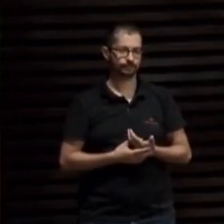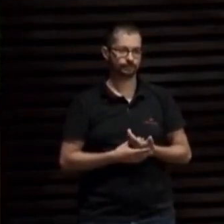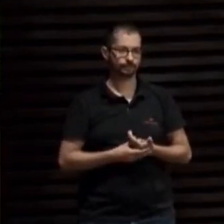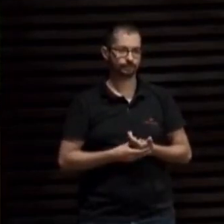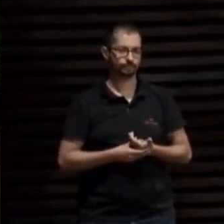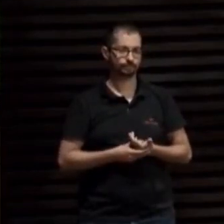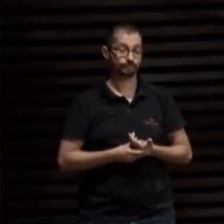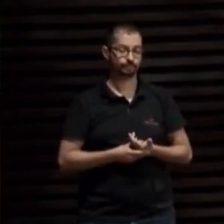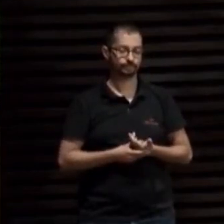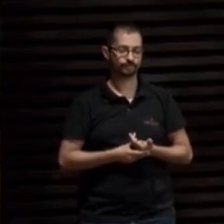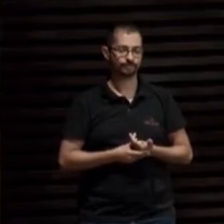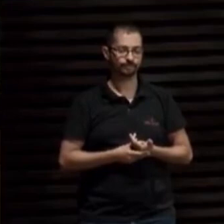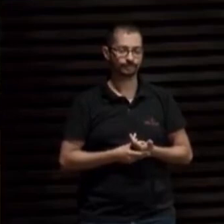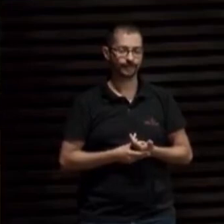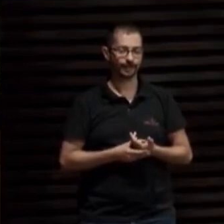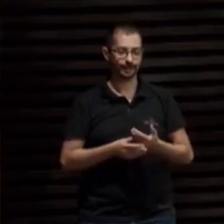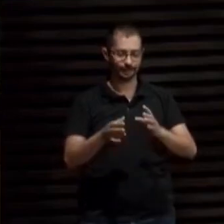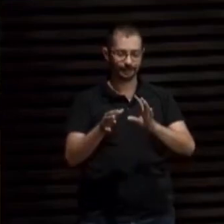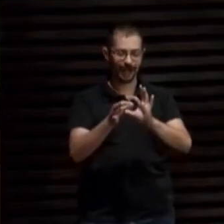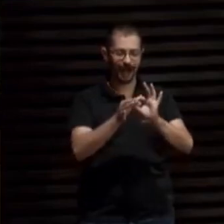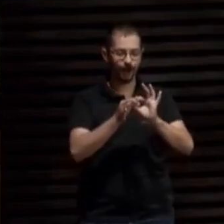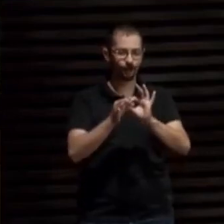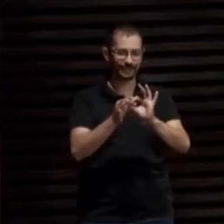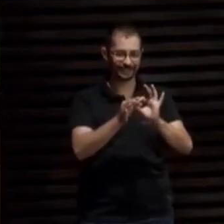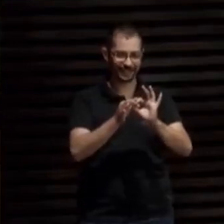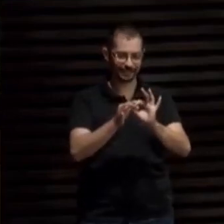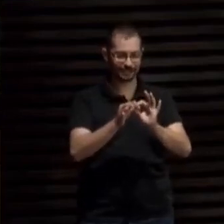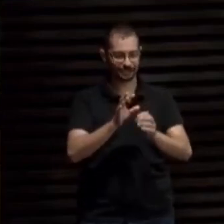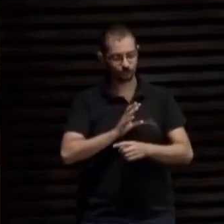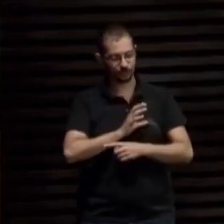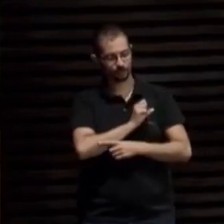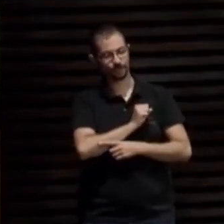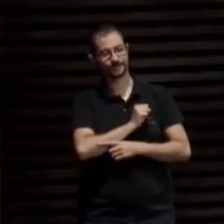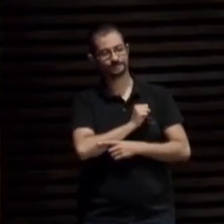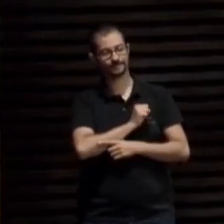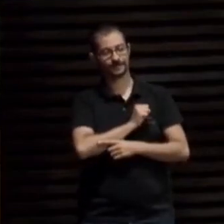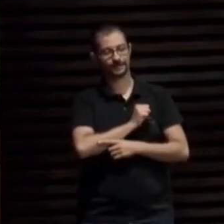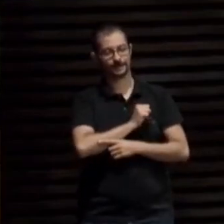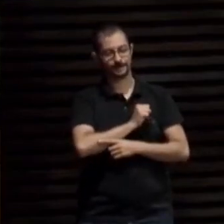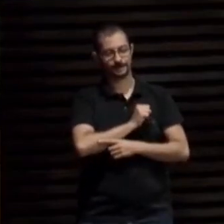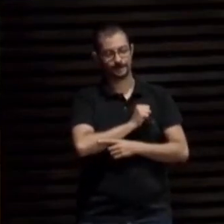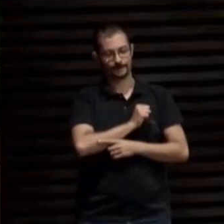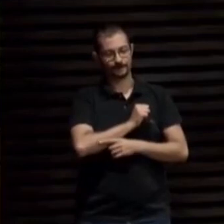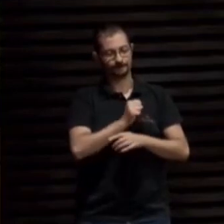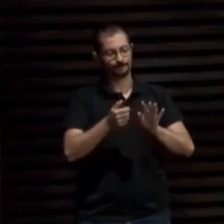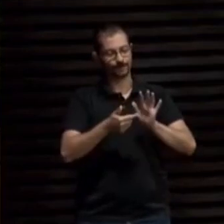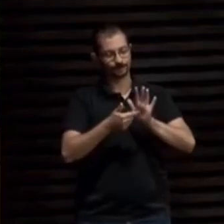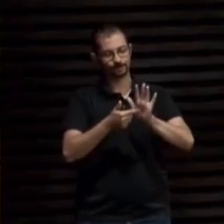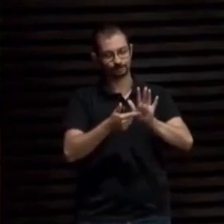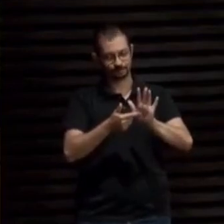Essa unidade no amor daria confirmação pública, tanto do relacionamento